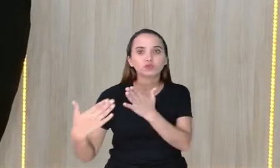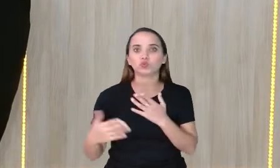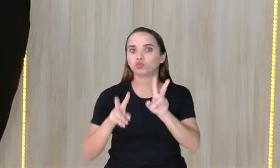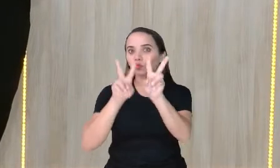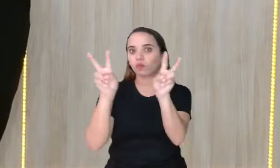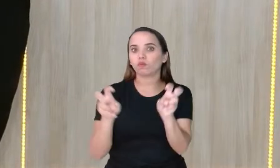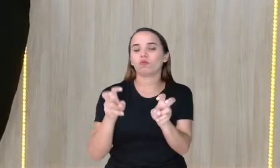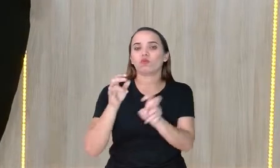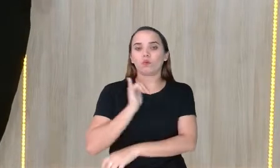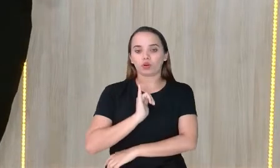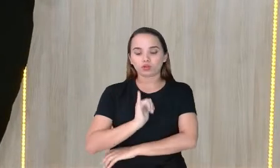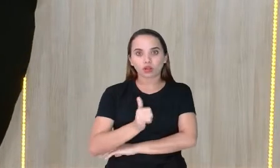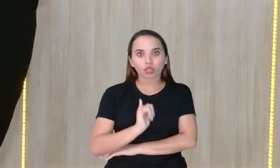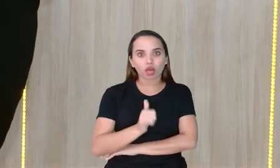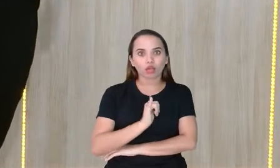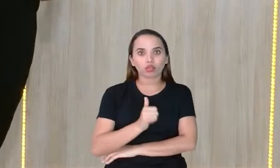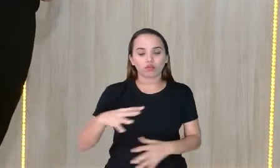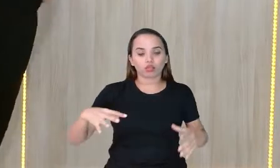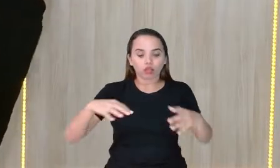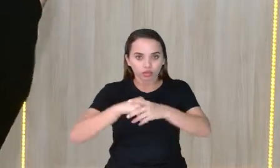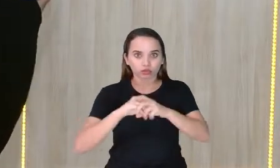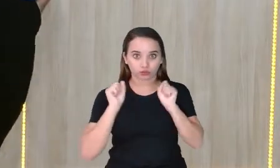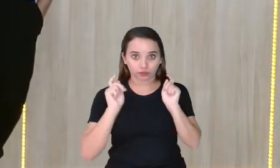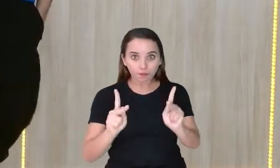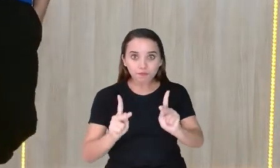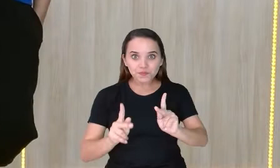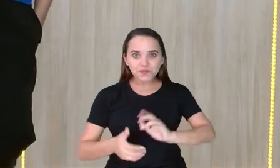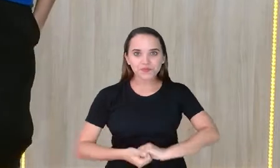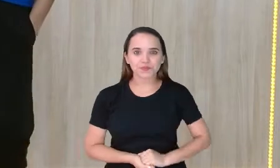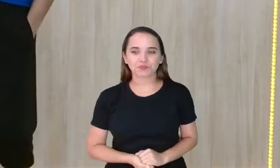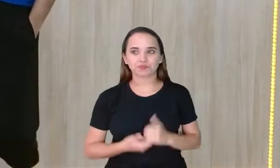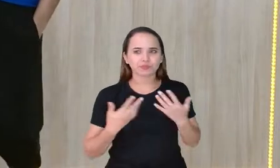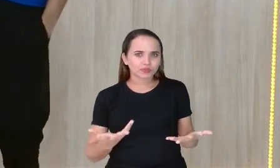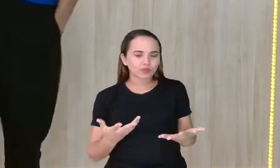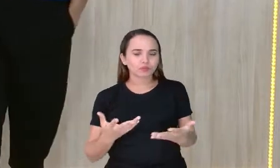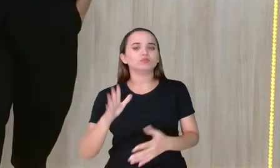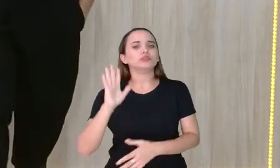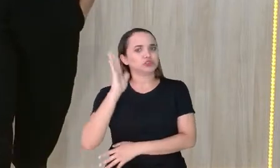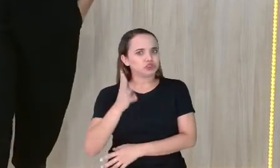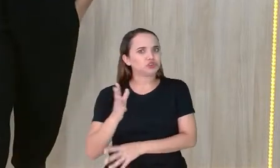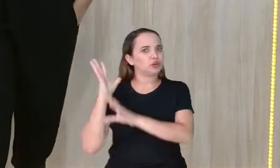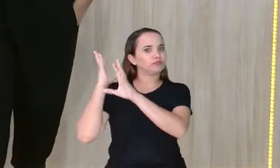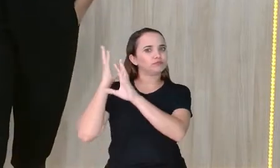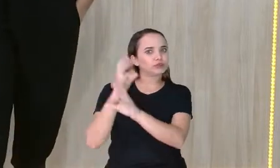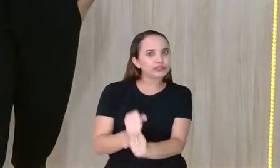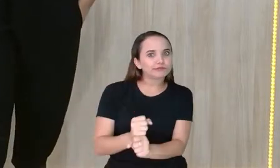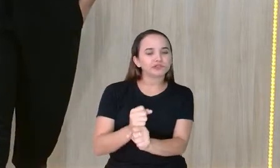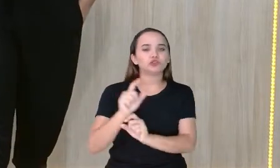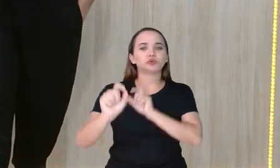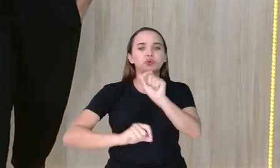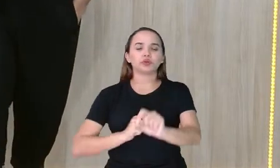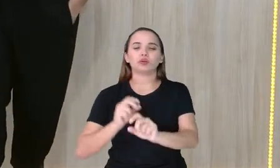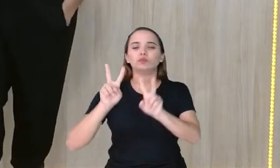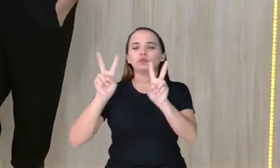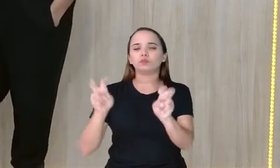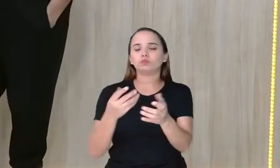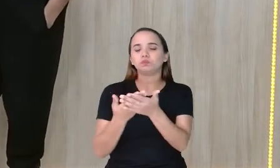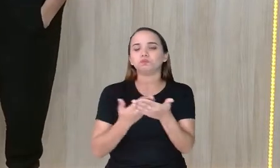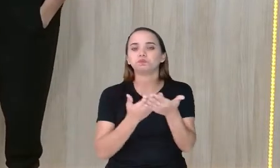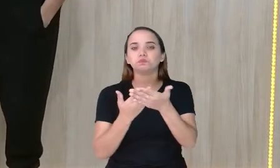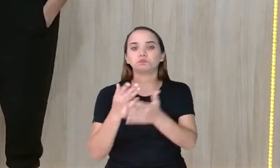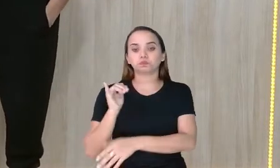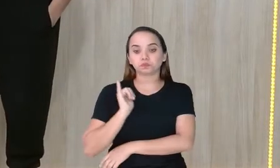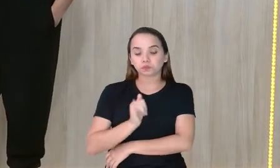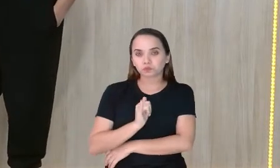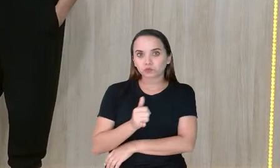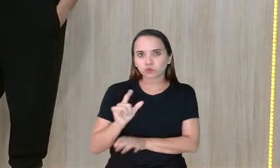está escondida em um gênero mini, tá? Então, como eu disse, a gente vai estudar um mini conto. E será que vocês sabem o